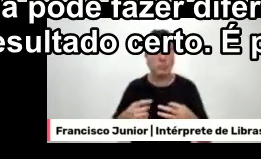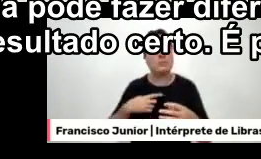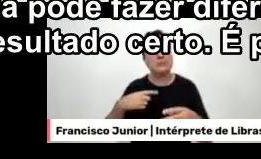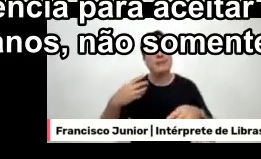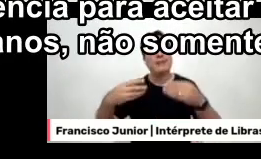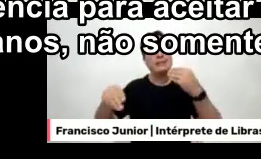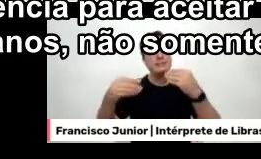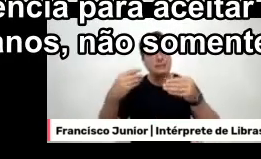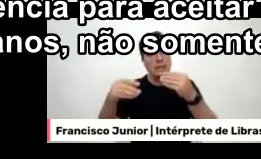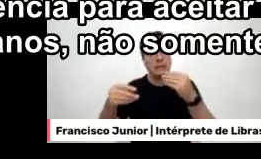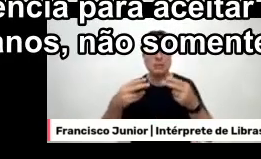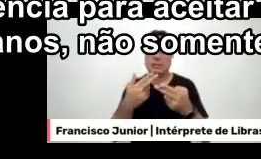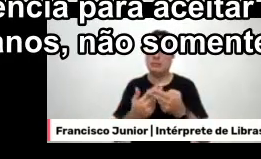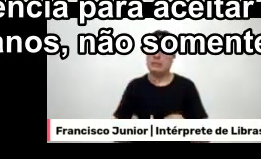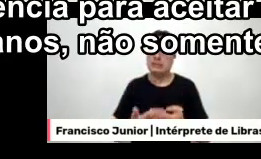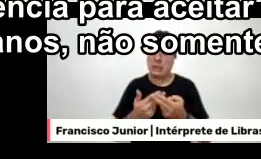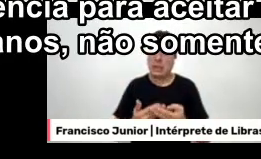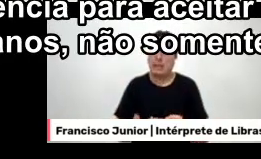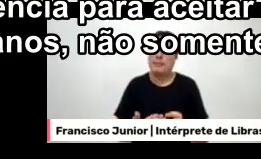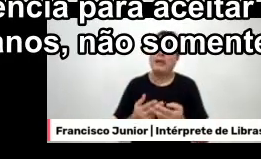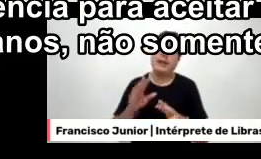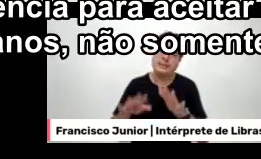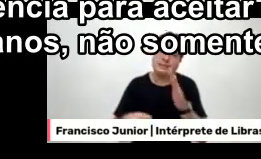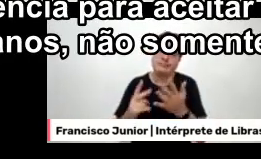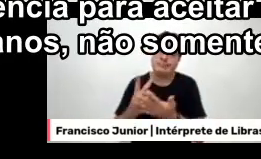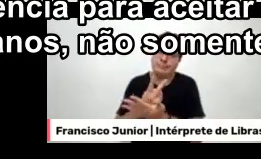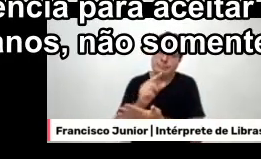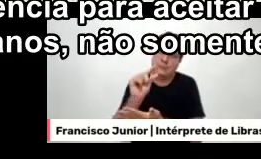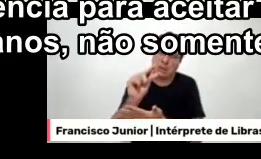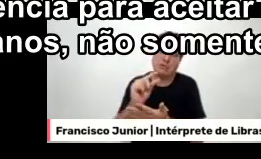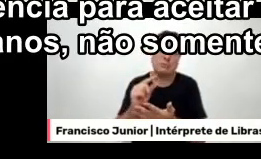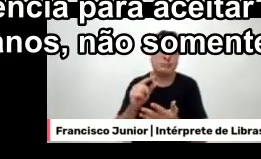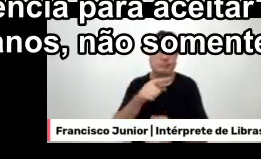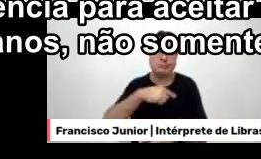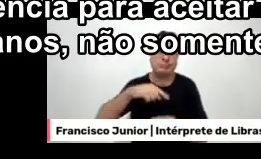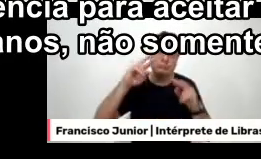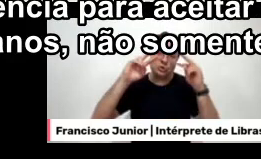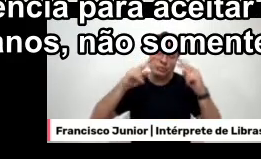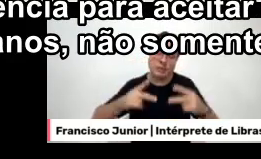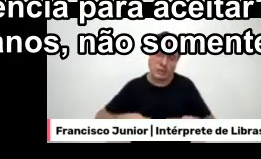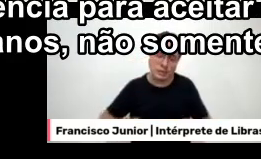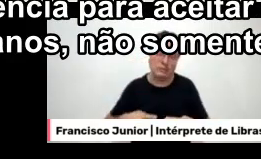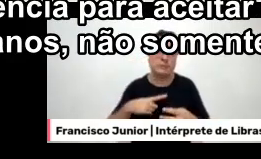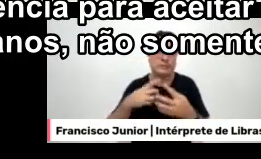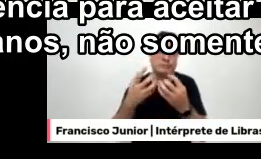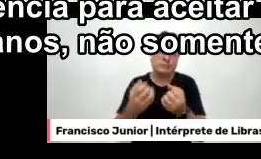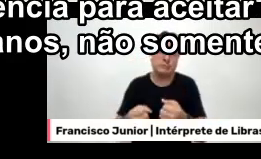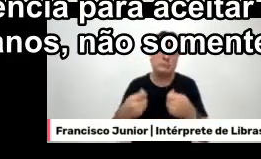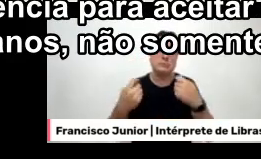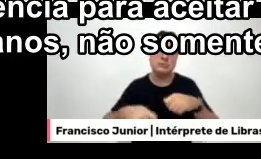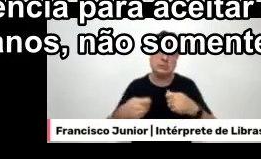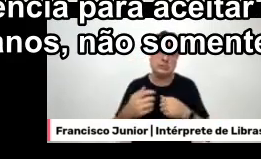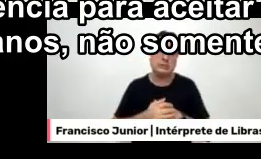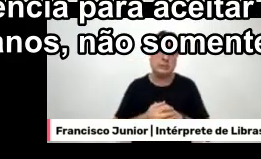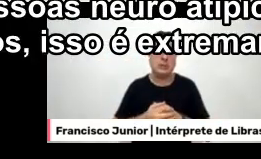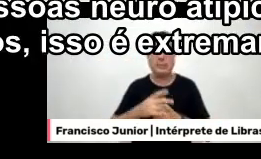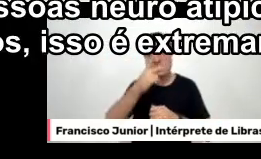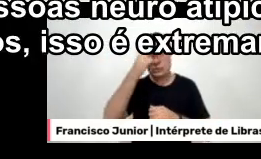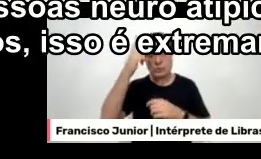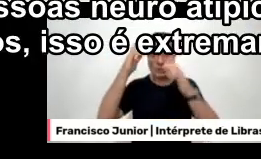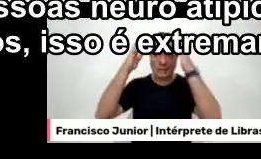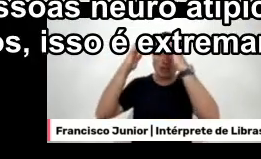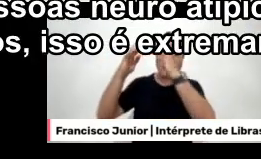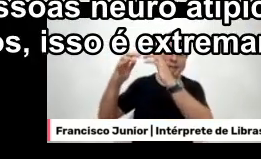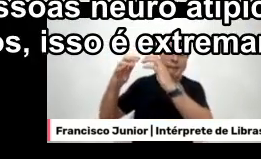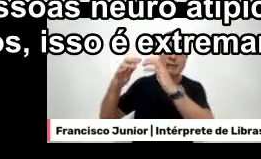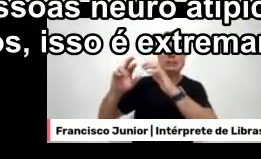flexibilidade e paciência para aceitar pequenas falhas. Somos humanos, não somente pessoas neuroatípicas, mas